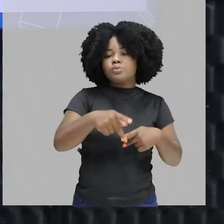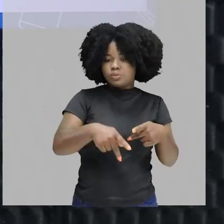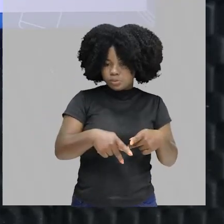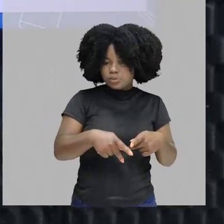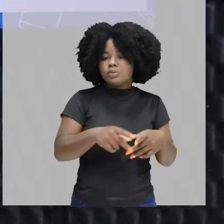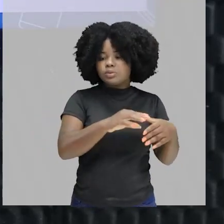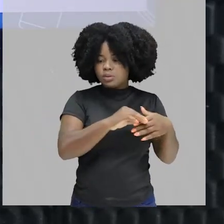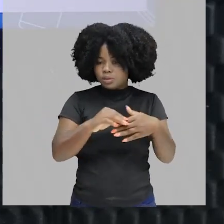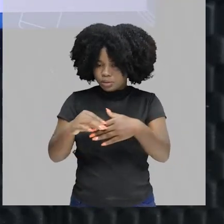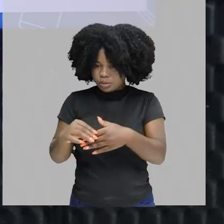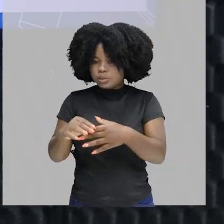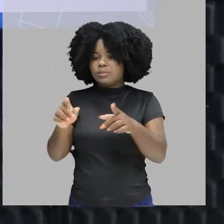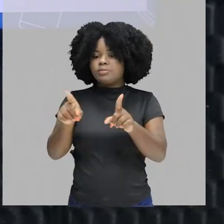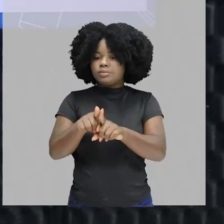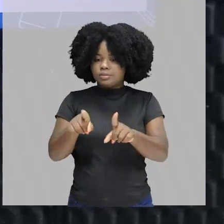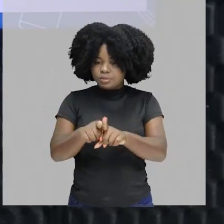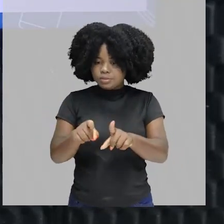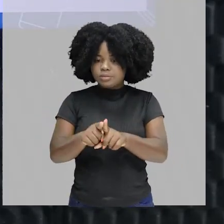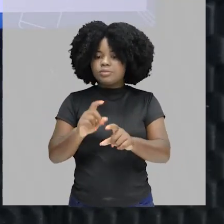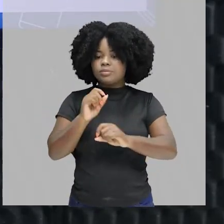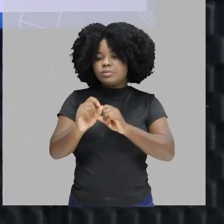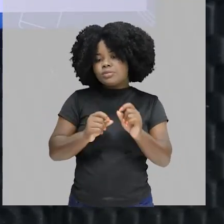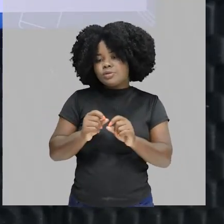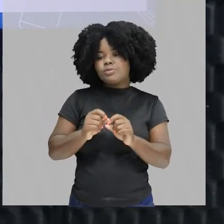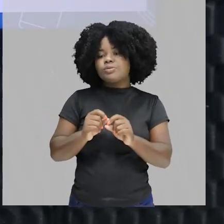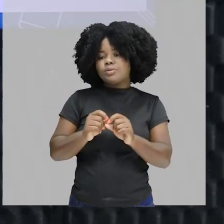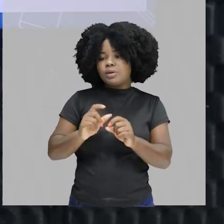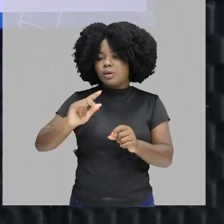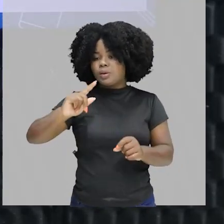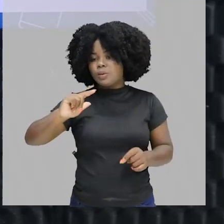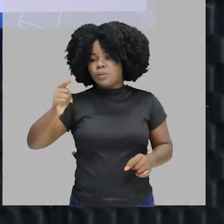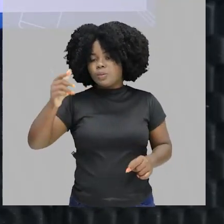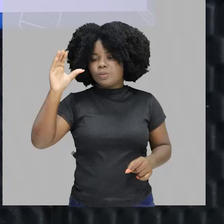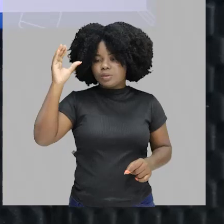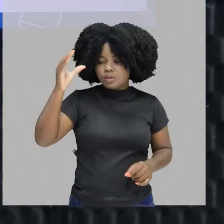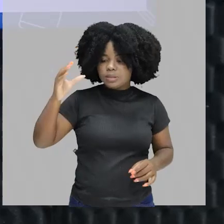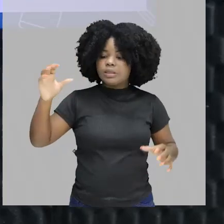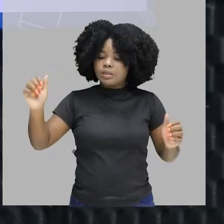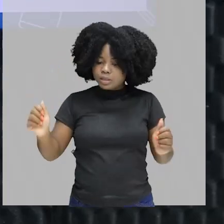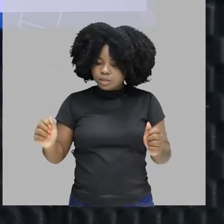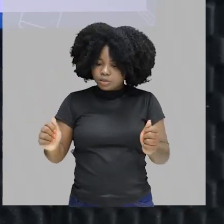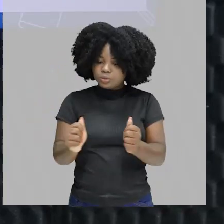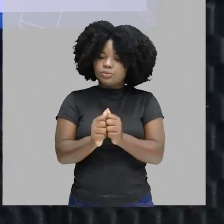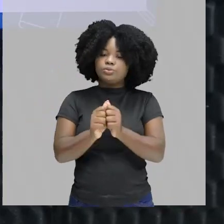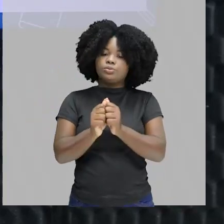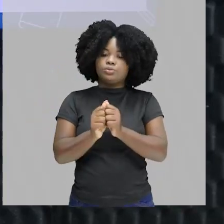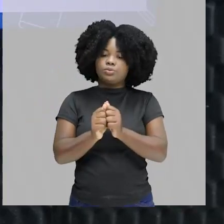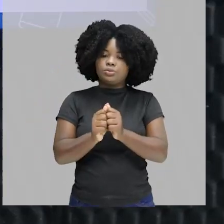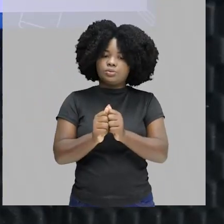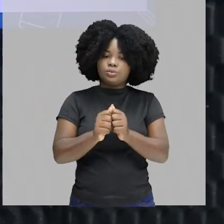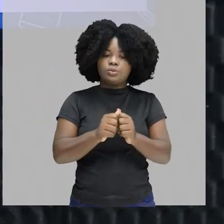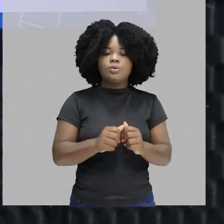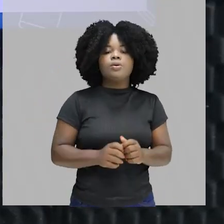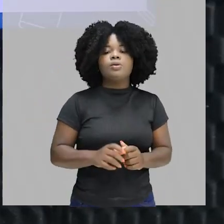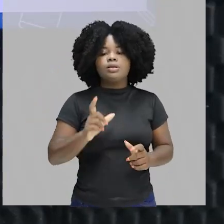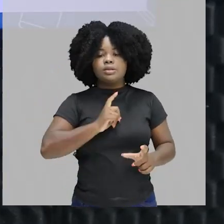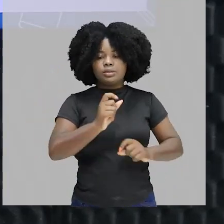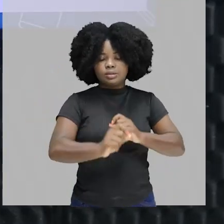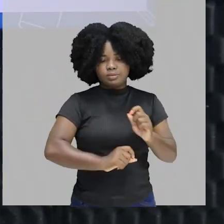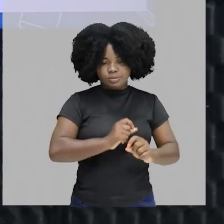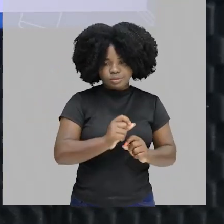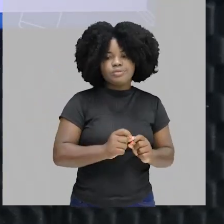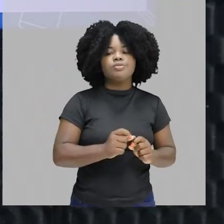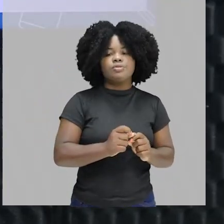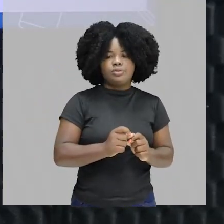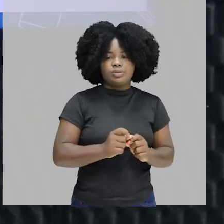culturais de outras localidades e que juntamos e formamos hoje o que é esta riquíssima cultura brasileira. Tá? Então nós vamos falar